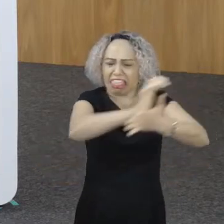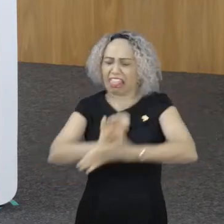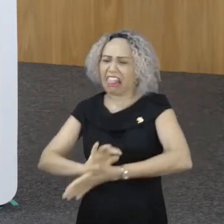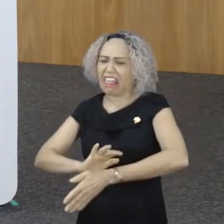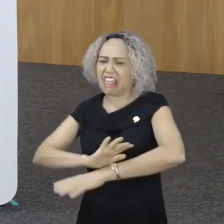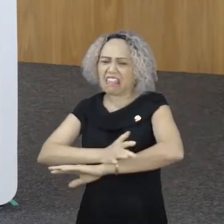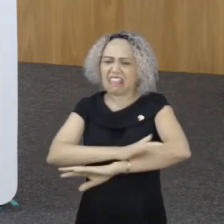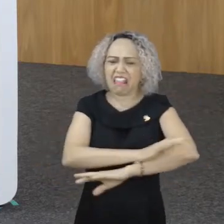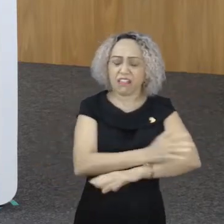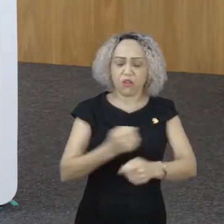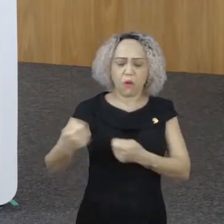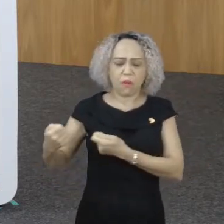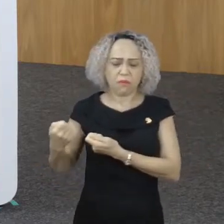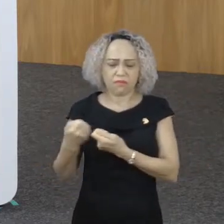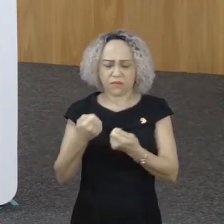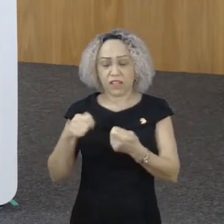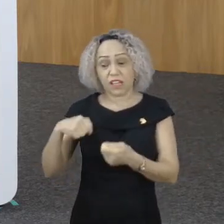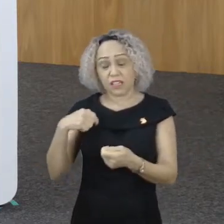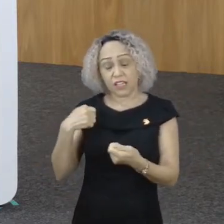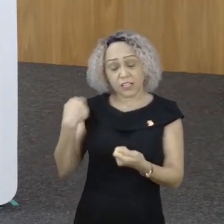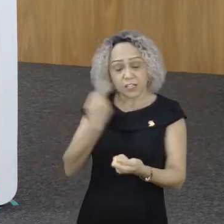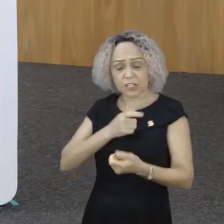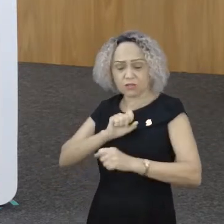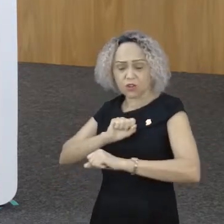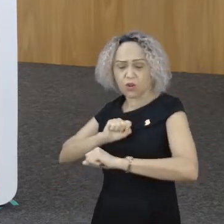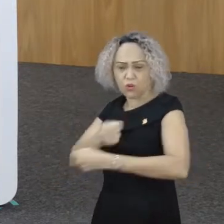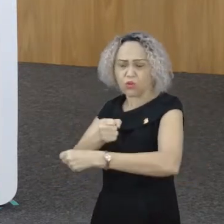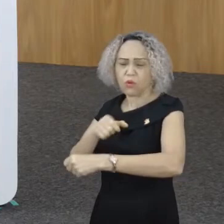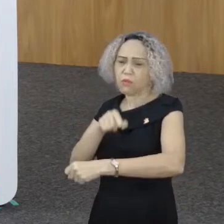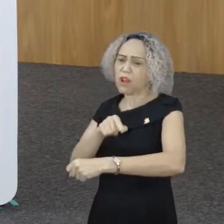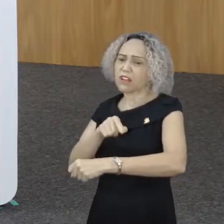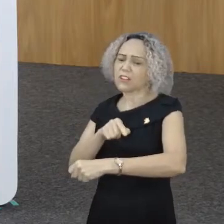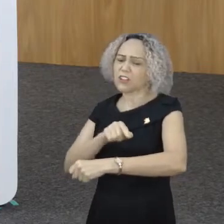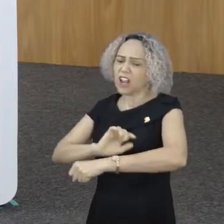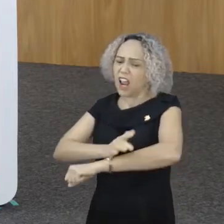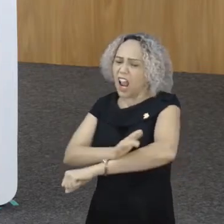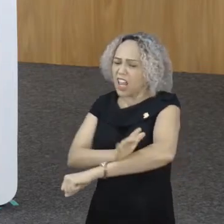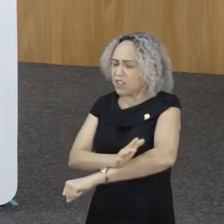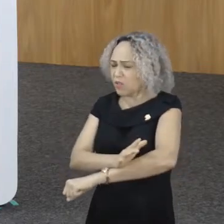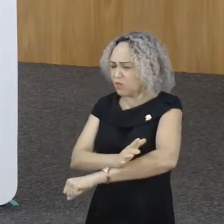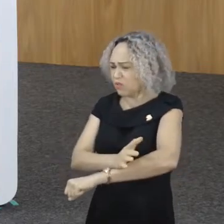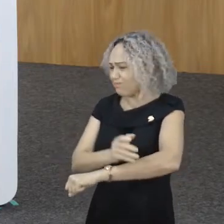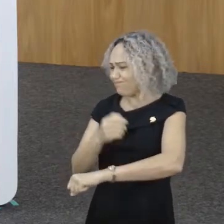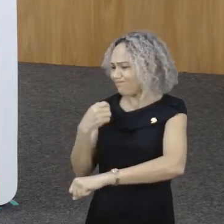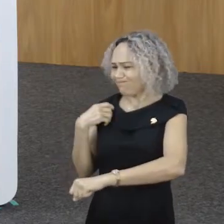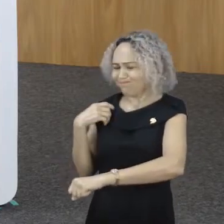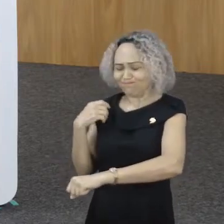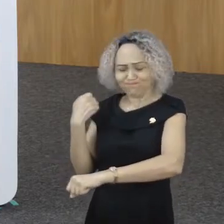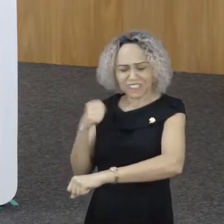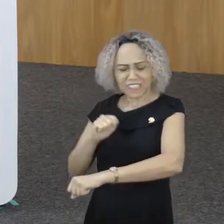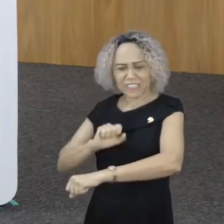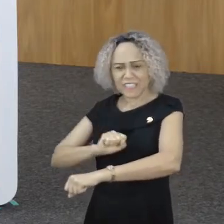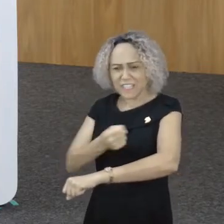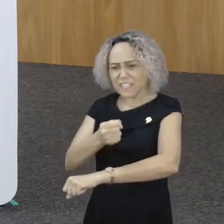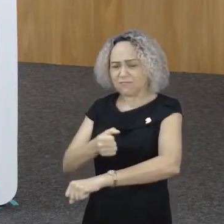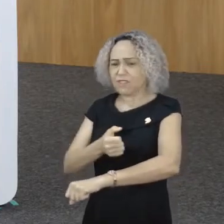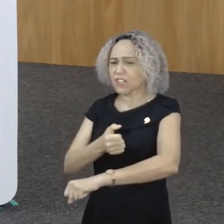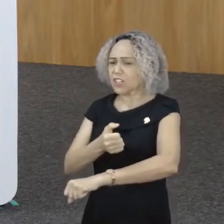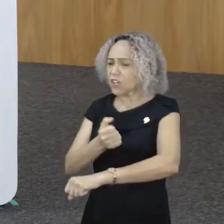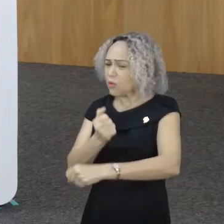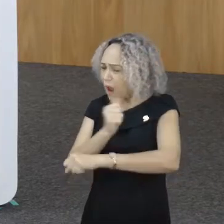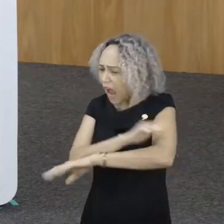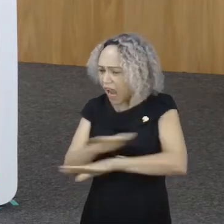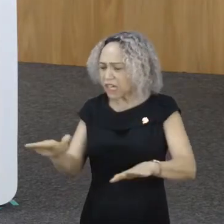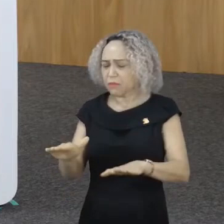ao racismo, com aquilo que sonhamos, uma sociedade onde todos realmente tenham espaços e